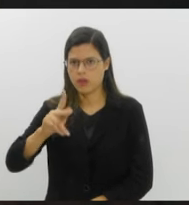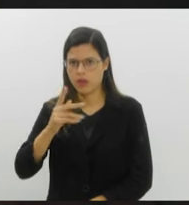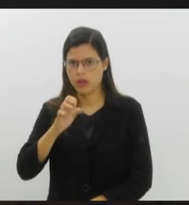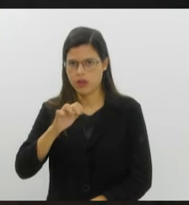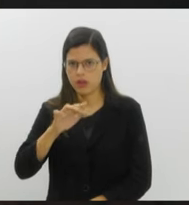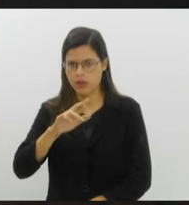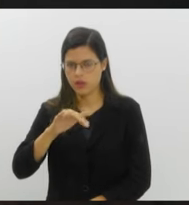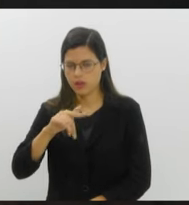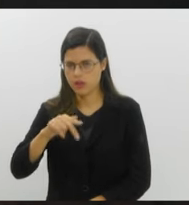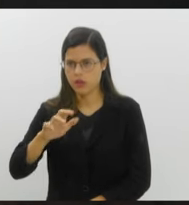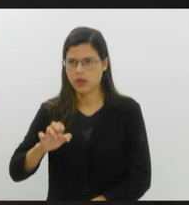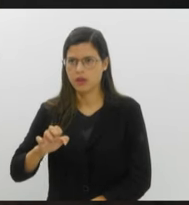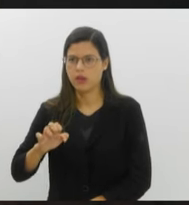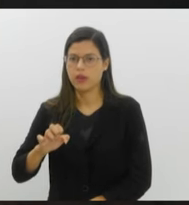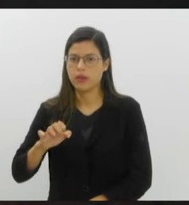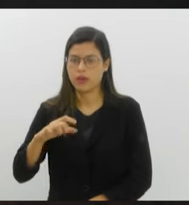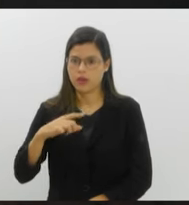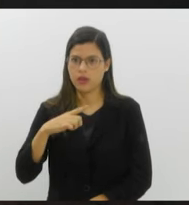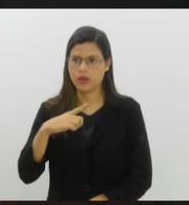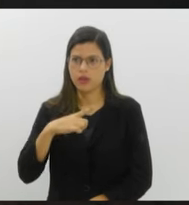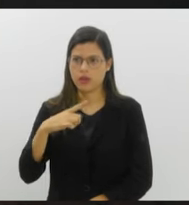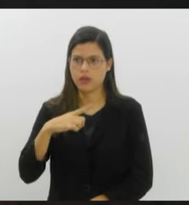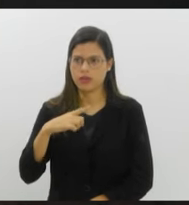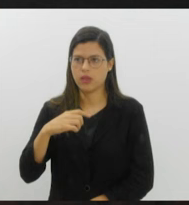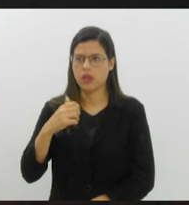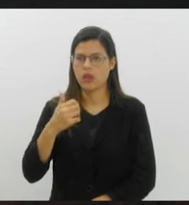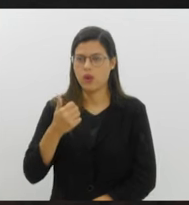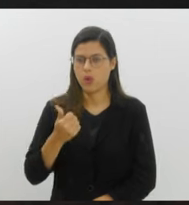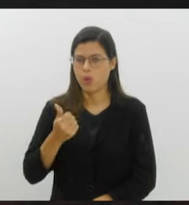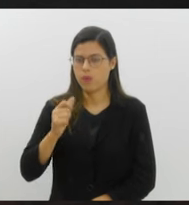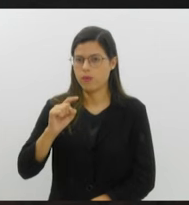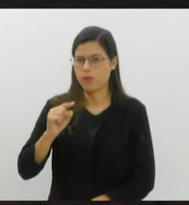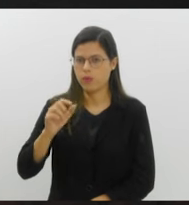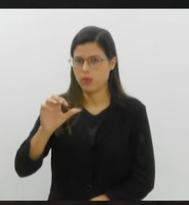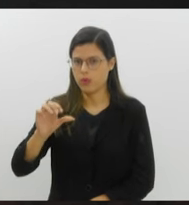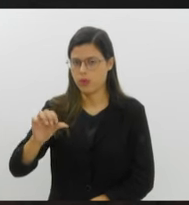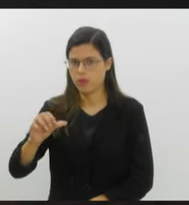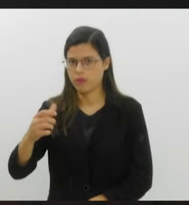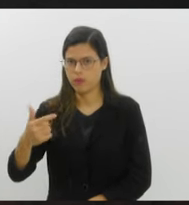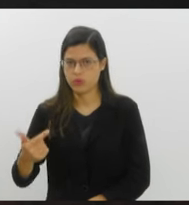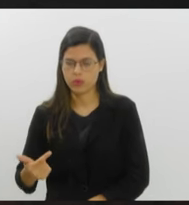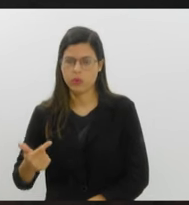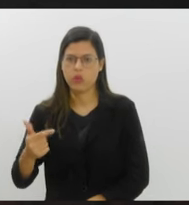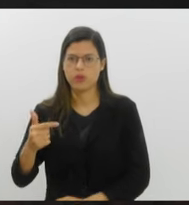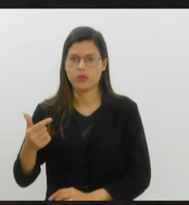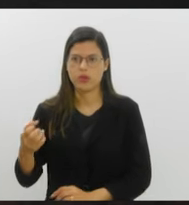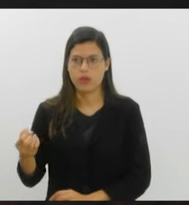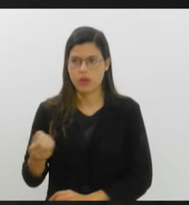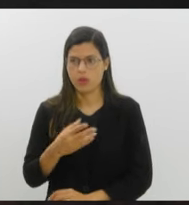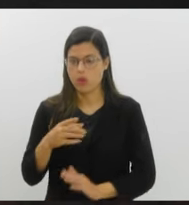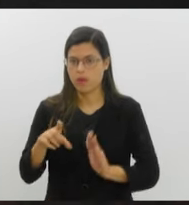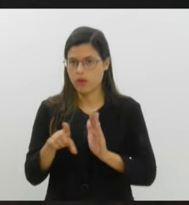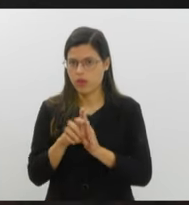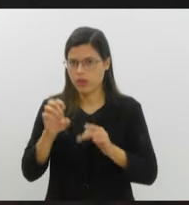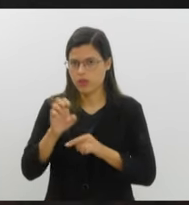que seja aplicado o percentual de 192,5 da nova redação do artigo 19 da Lei